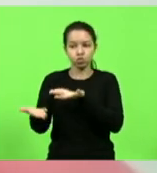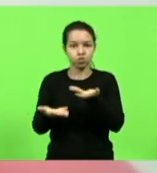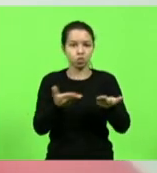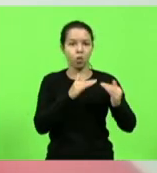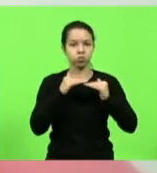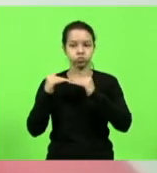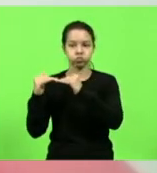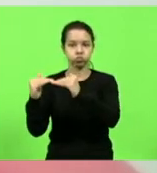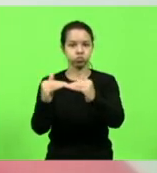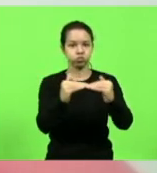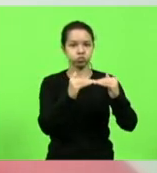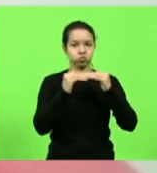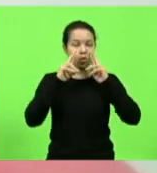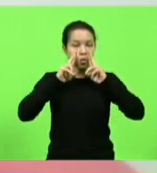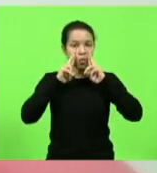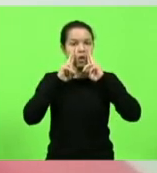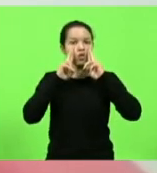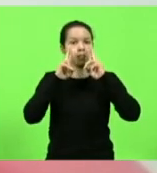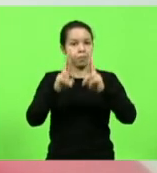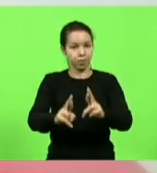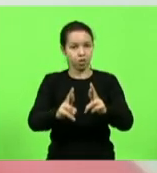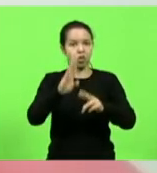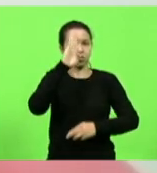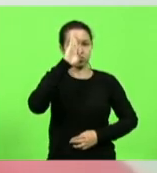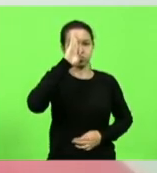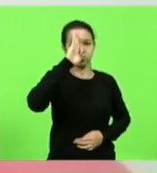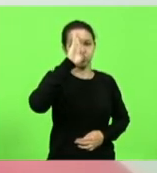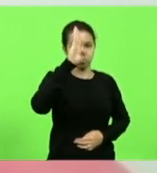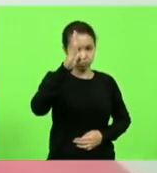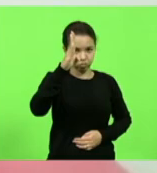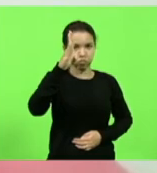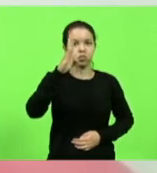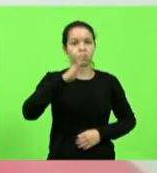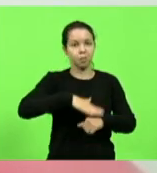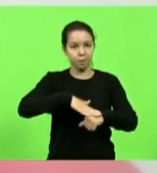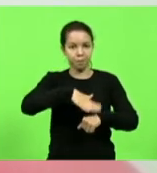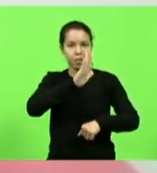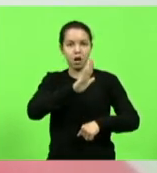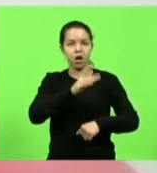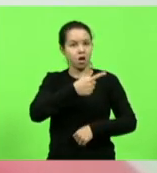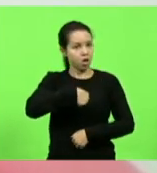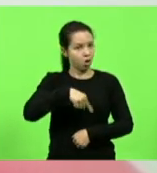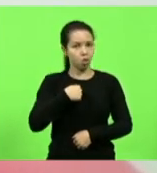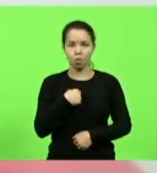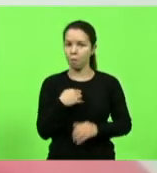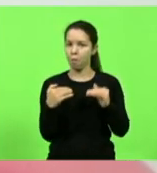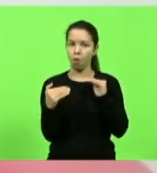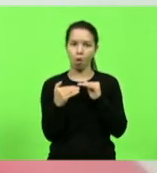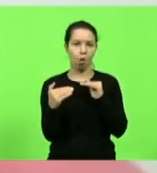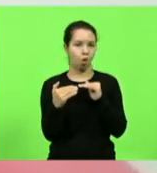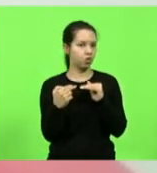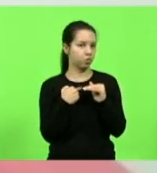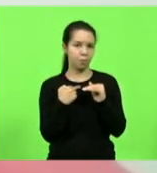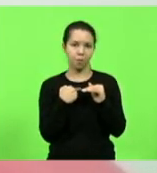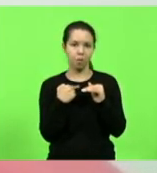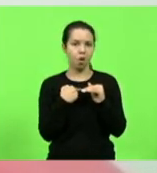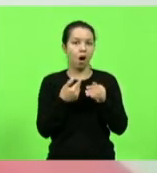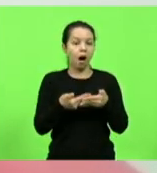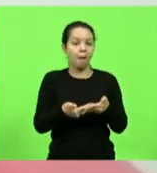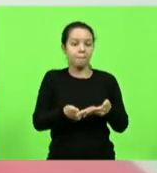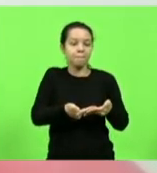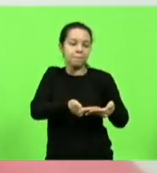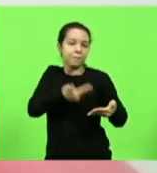com respeito. Esse é o princípio maior. Eu não posso concordar que o preconceito, que